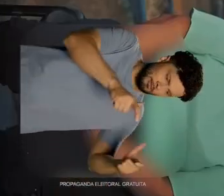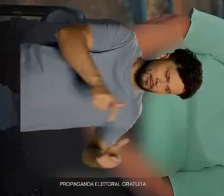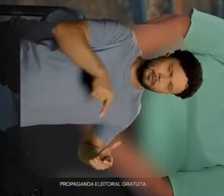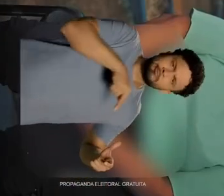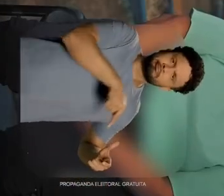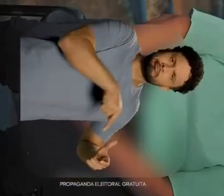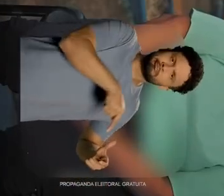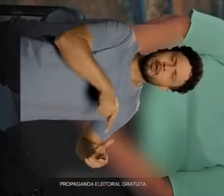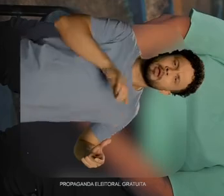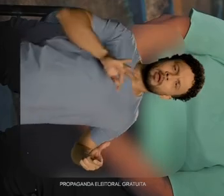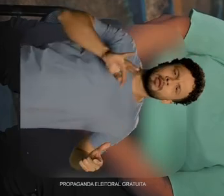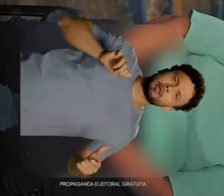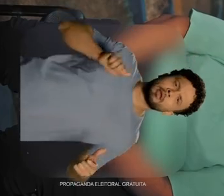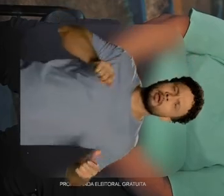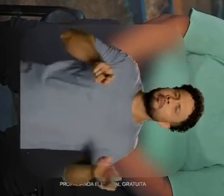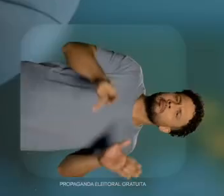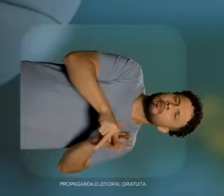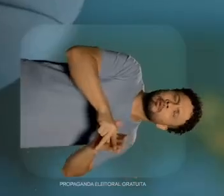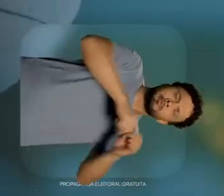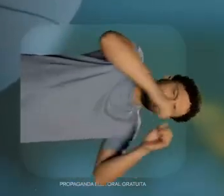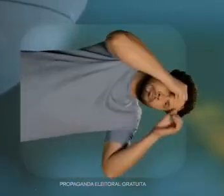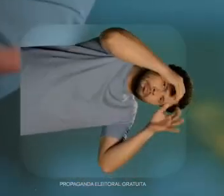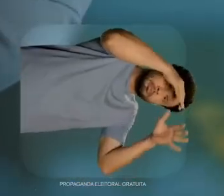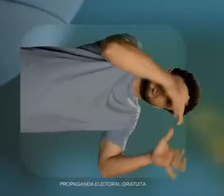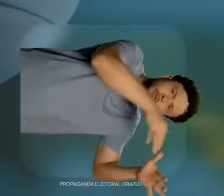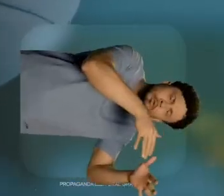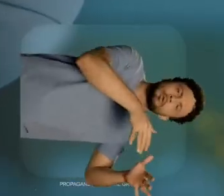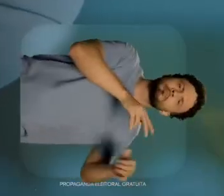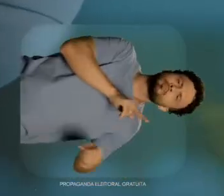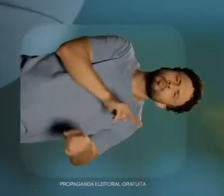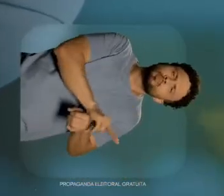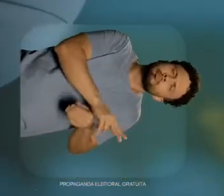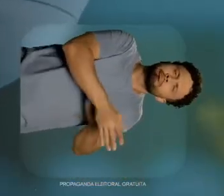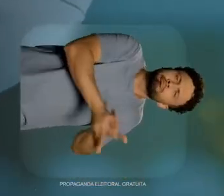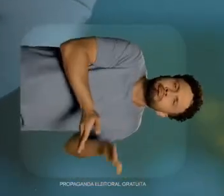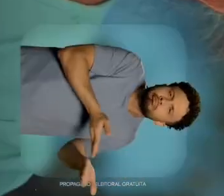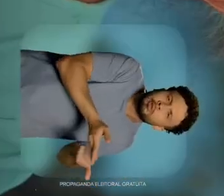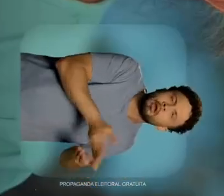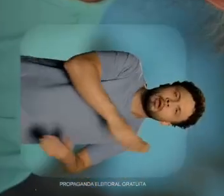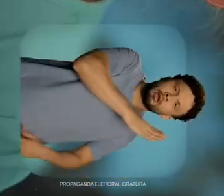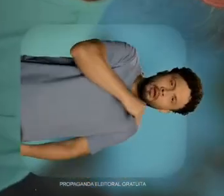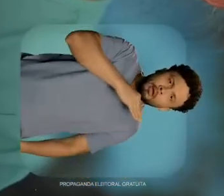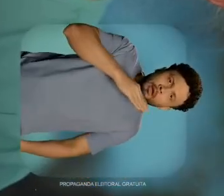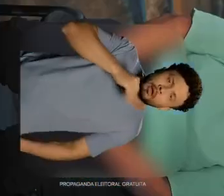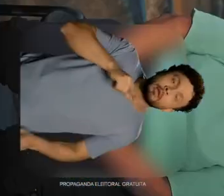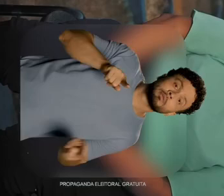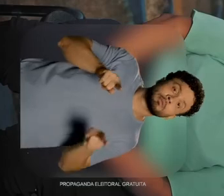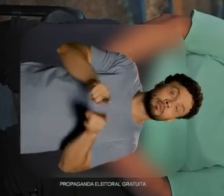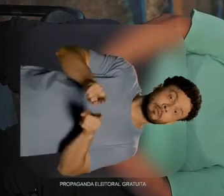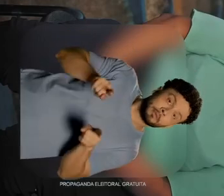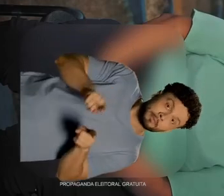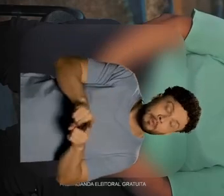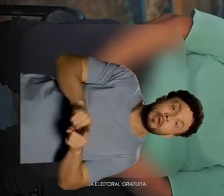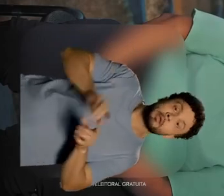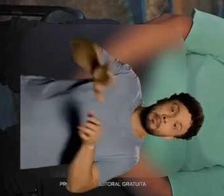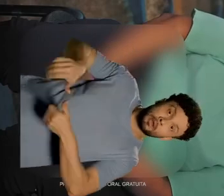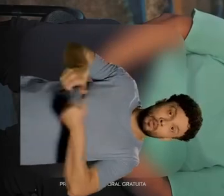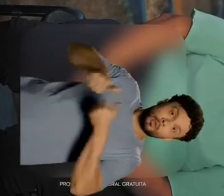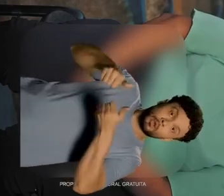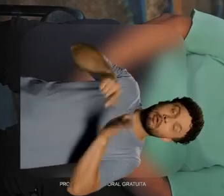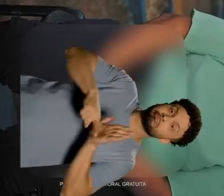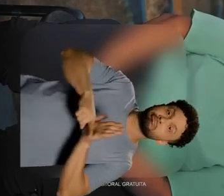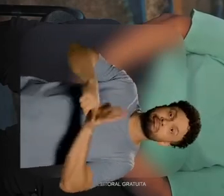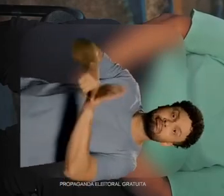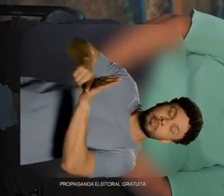cidade do TEA, a cidade do autista, para que nós possamos tratar melhor as crianças, para que a gente possa melhorar e dar